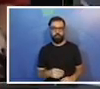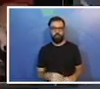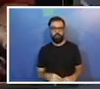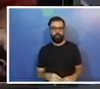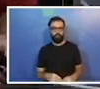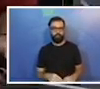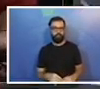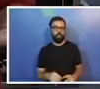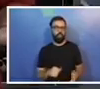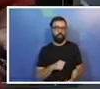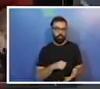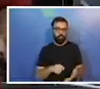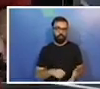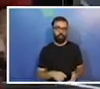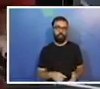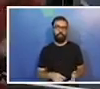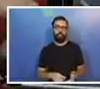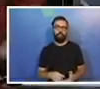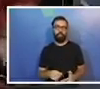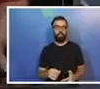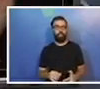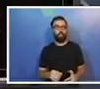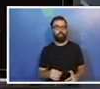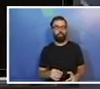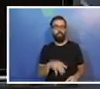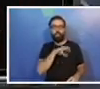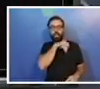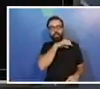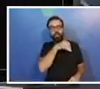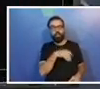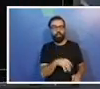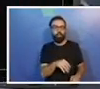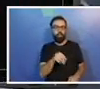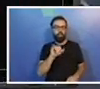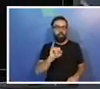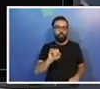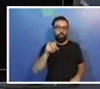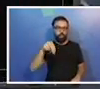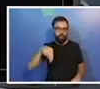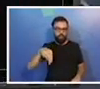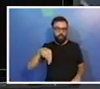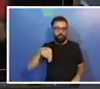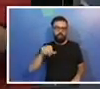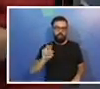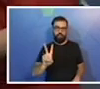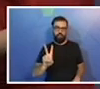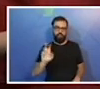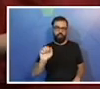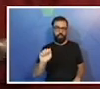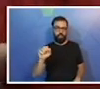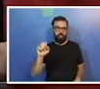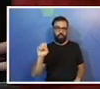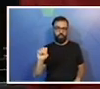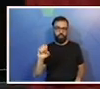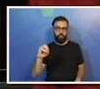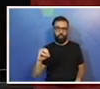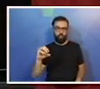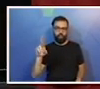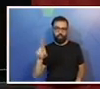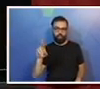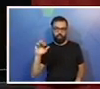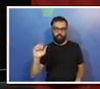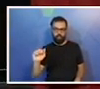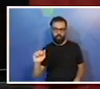lugar que ele nasceu, que ele é natural, e leva para uma região que não existia aquela espécie. Então, escreva se